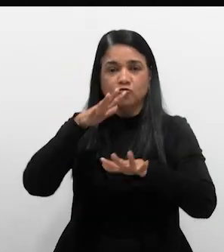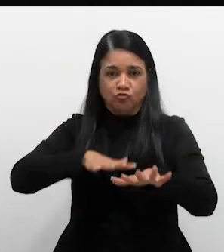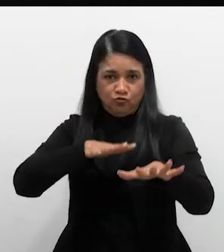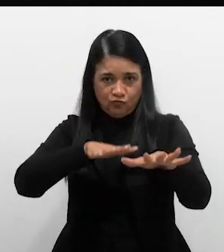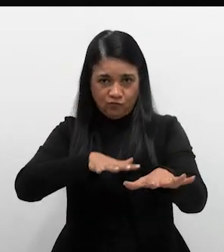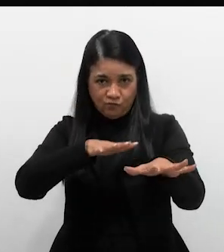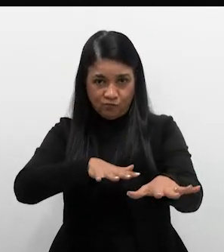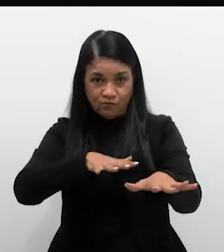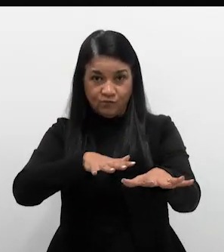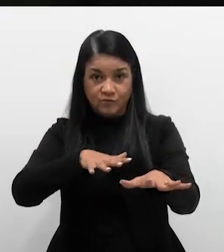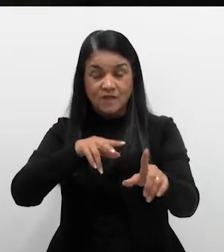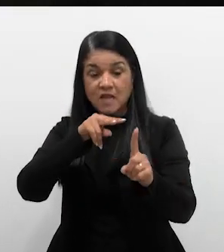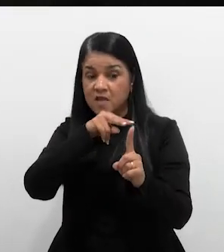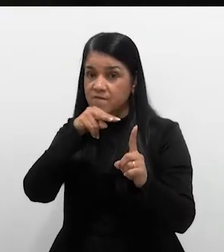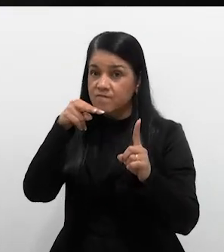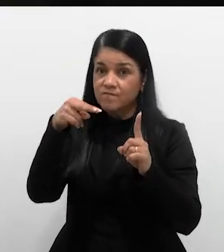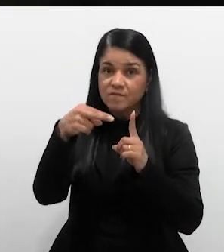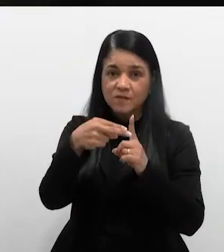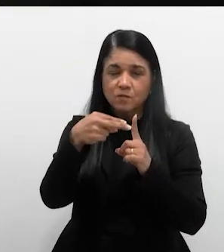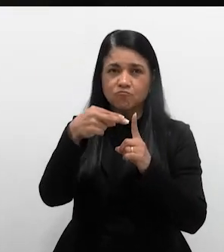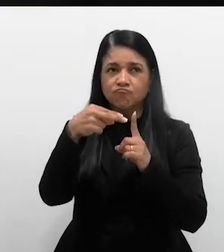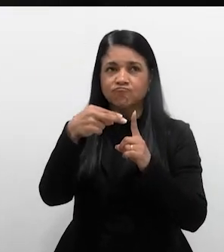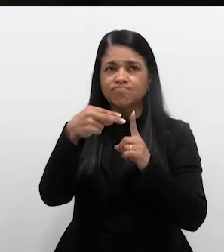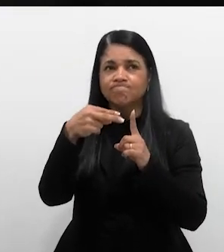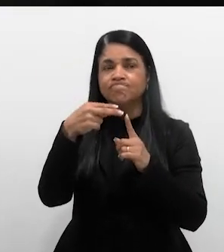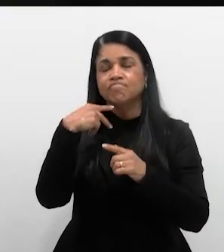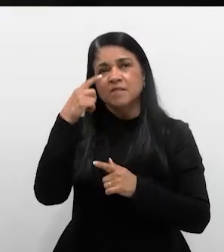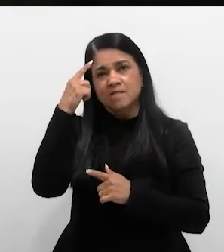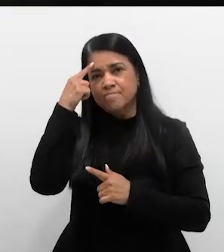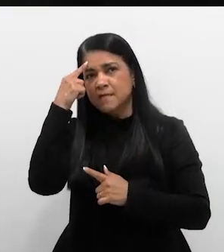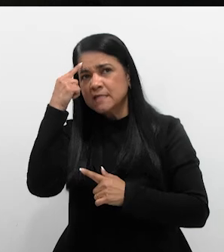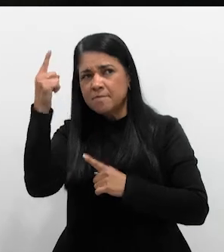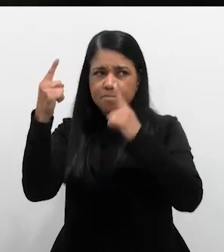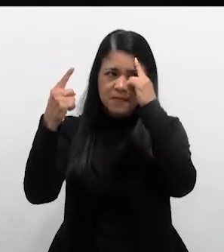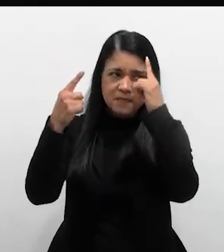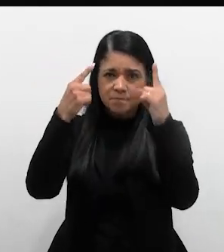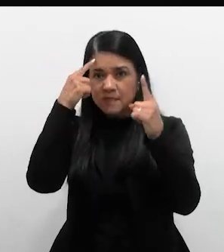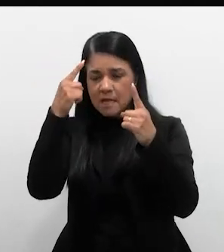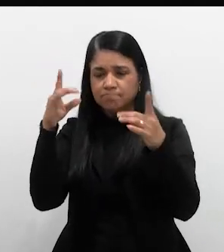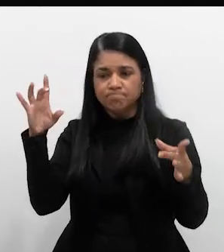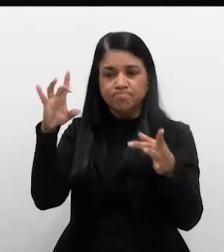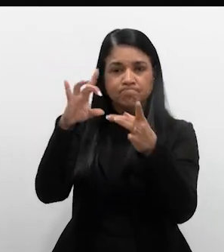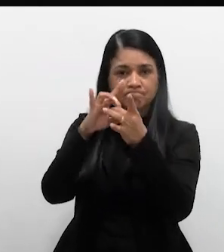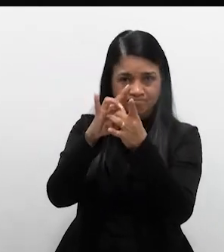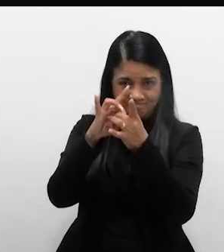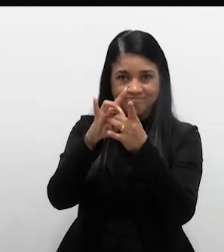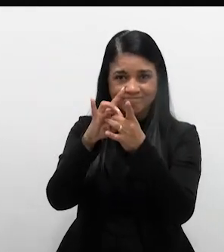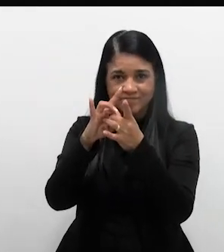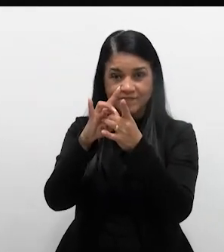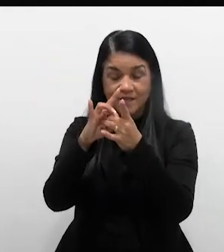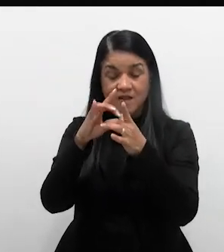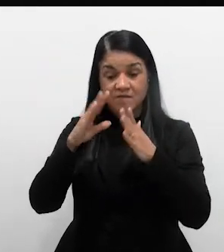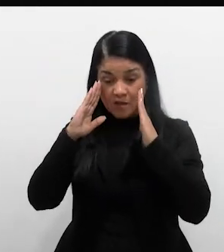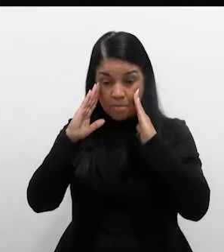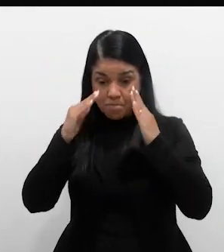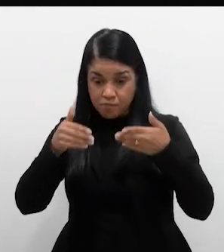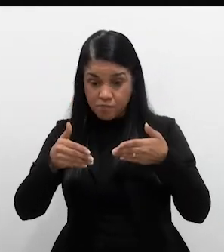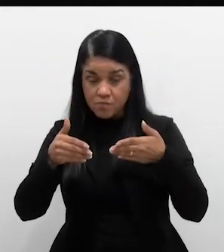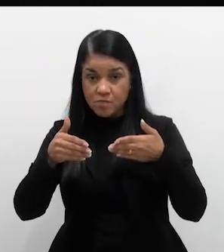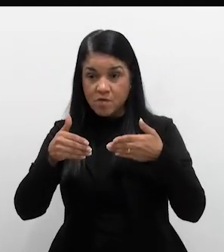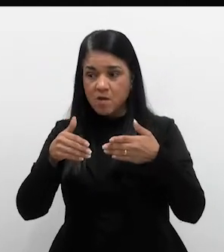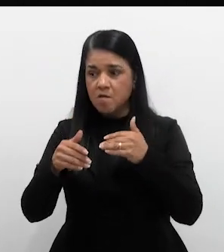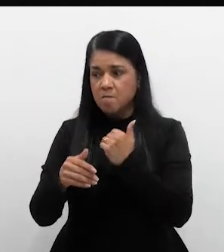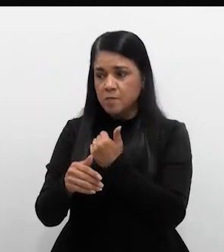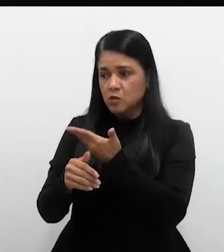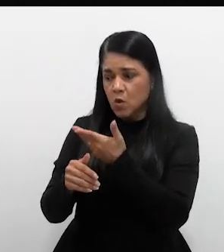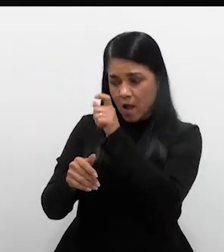desfile. Né? Eles trazem olhares de coisas que, de repente, eu não tinha pensado. Né? A gente, muitas vezes, fica muito autocentrado. Sim. e ter